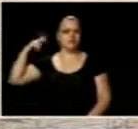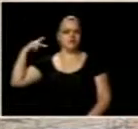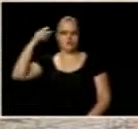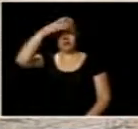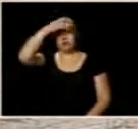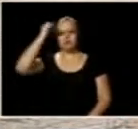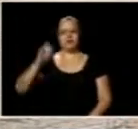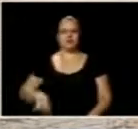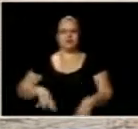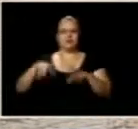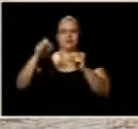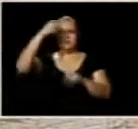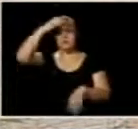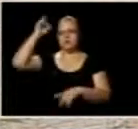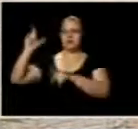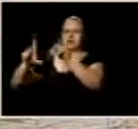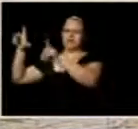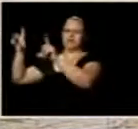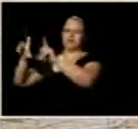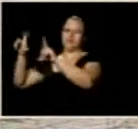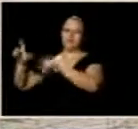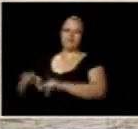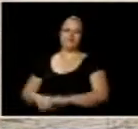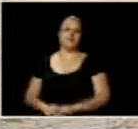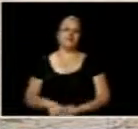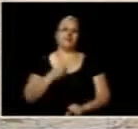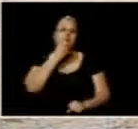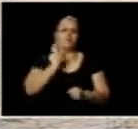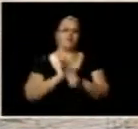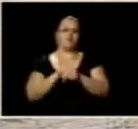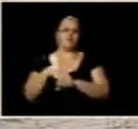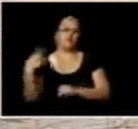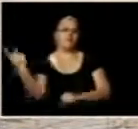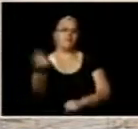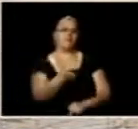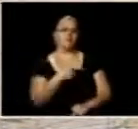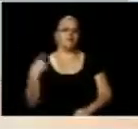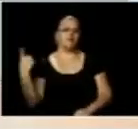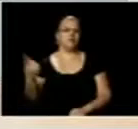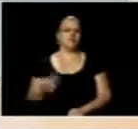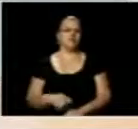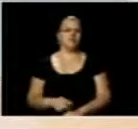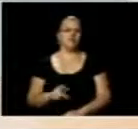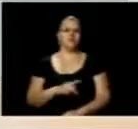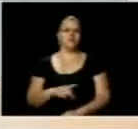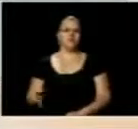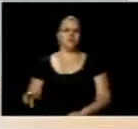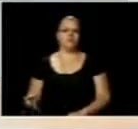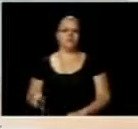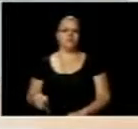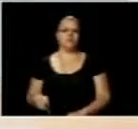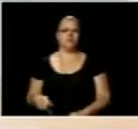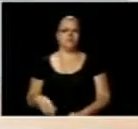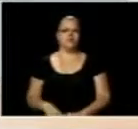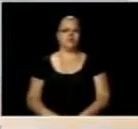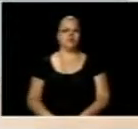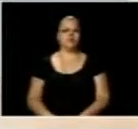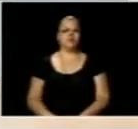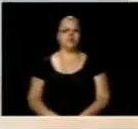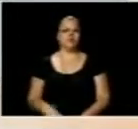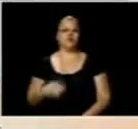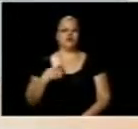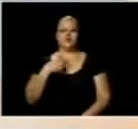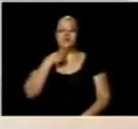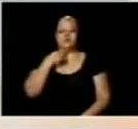presentes, telespectadores, TV Câmara, boa noite a todos. Senhor presidente, também não poderia ficar sem me manifestar sobre essa